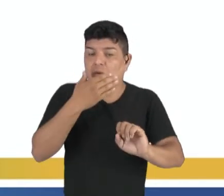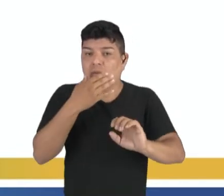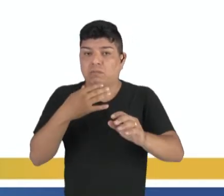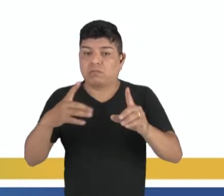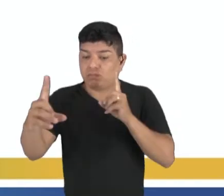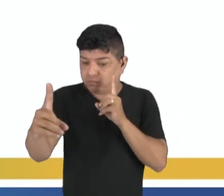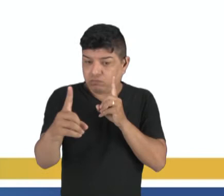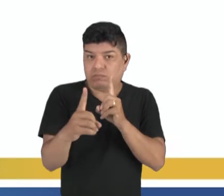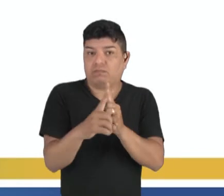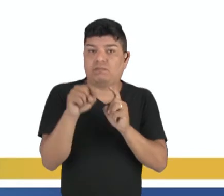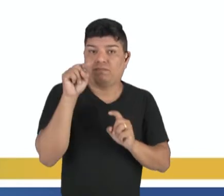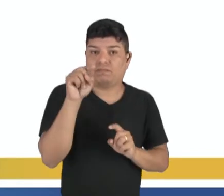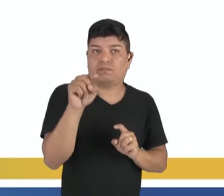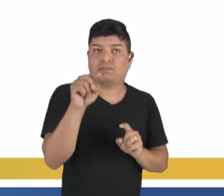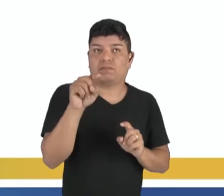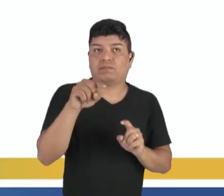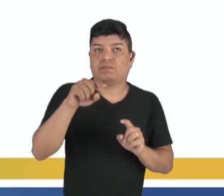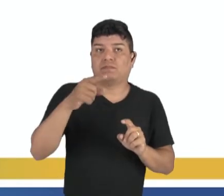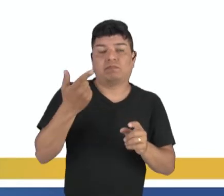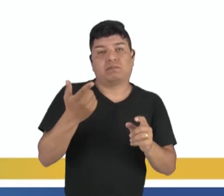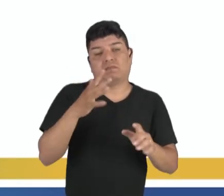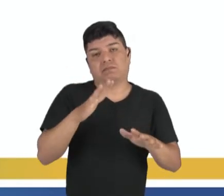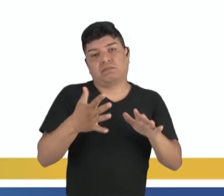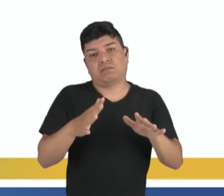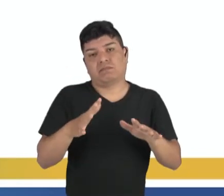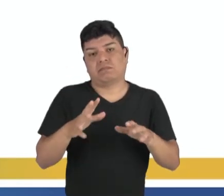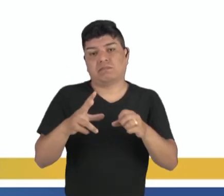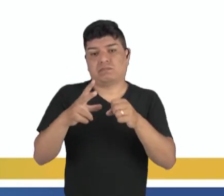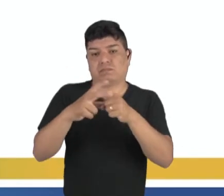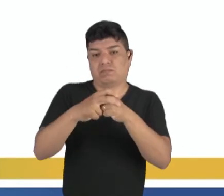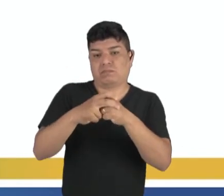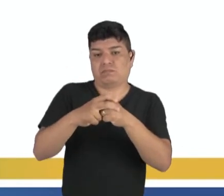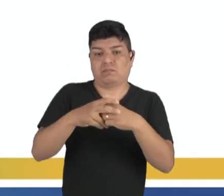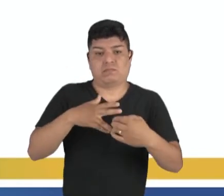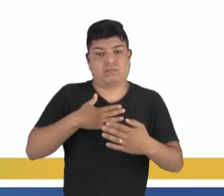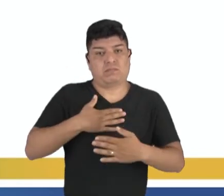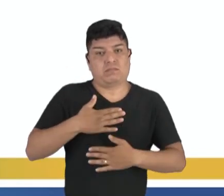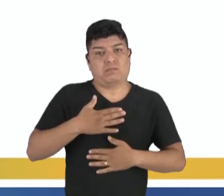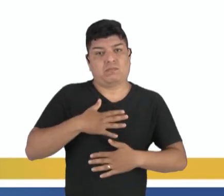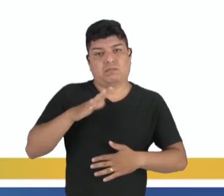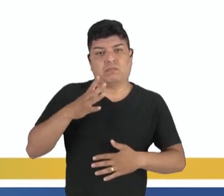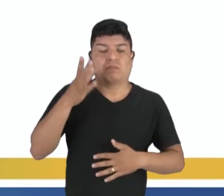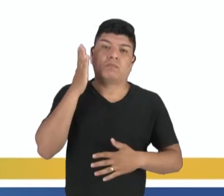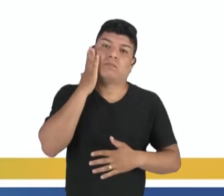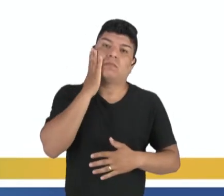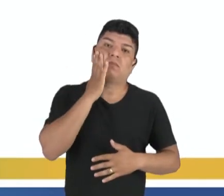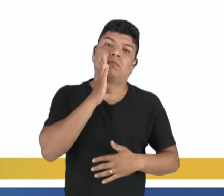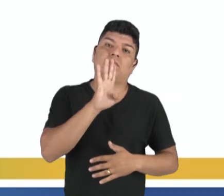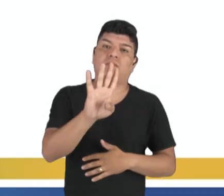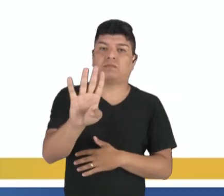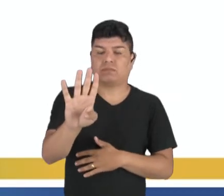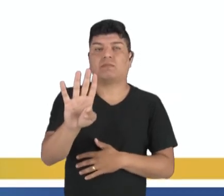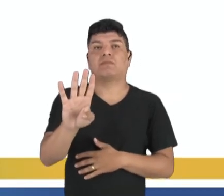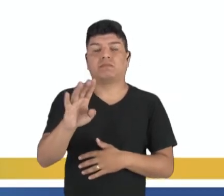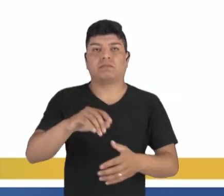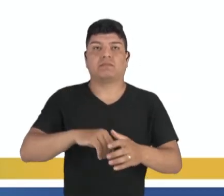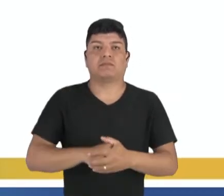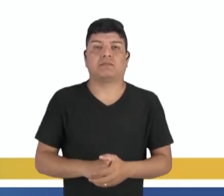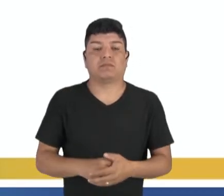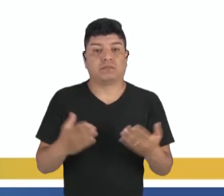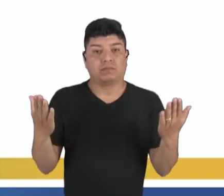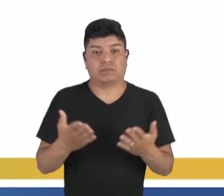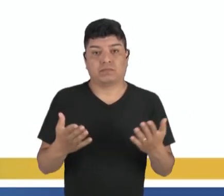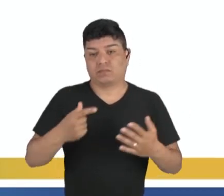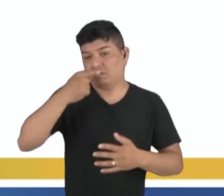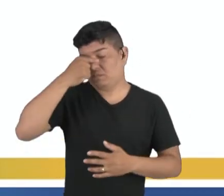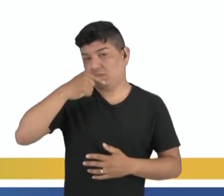podem chegar até você. E o período de incubação ele dura em média de 4 dias. Quando a gente fala sobre a gripe, hoje a